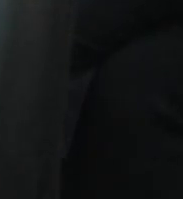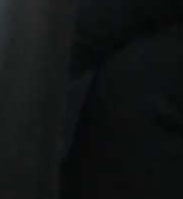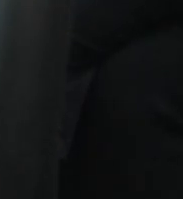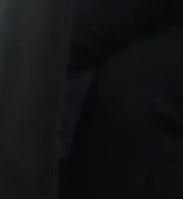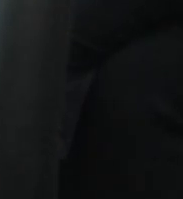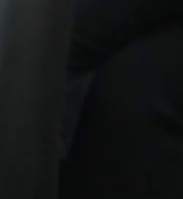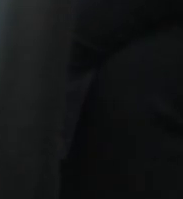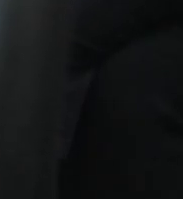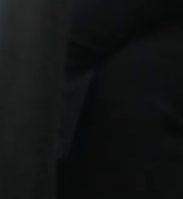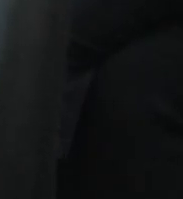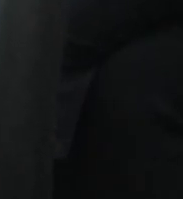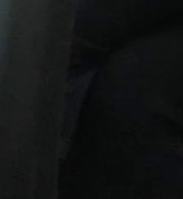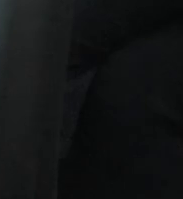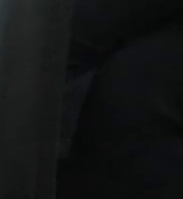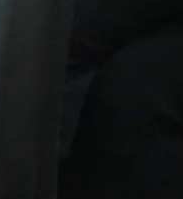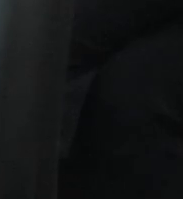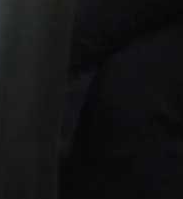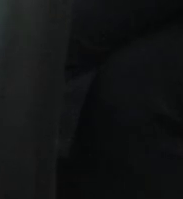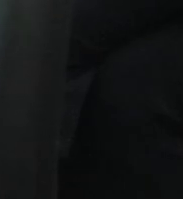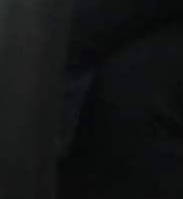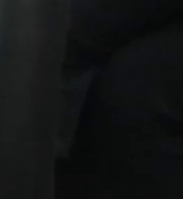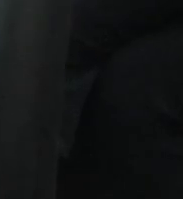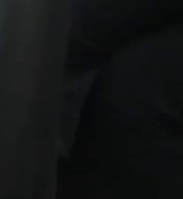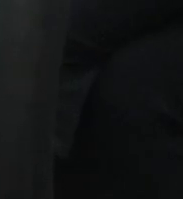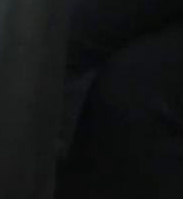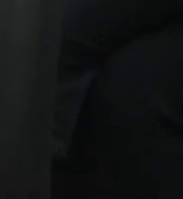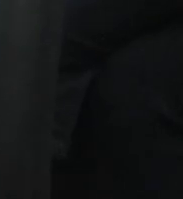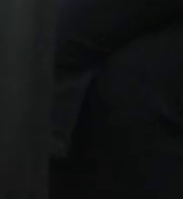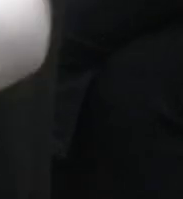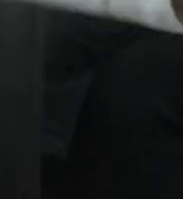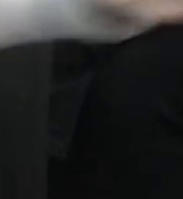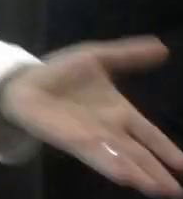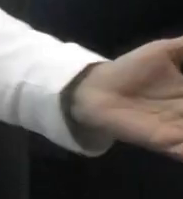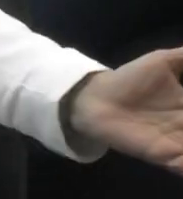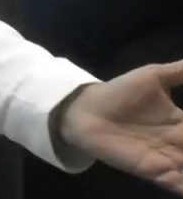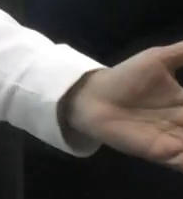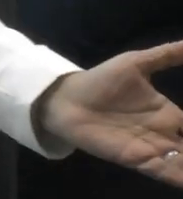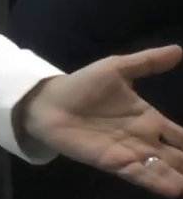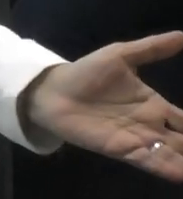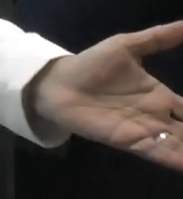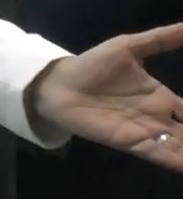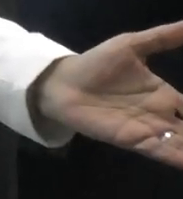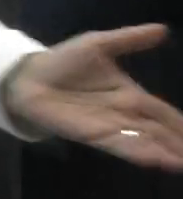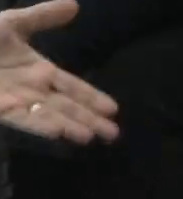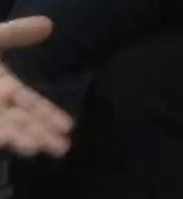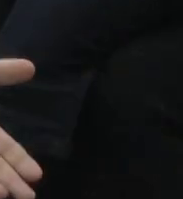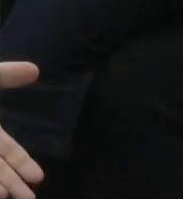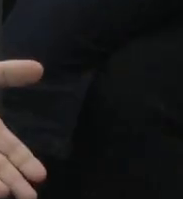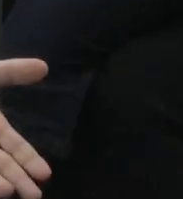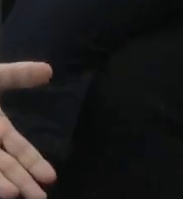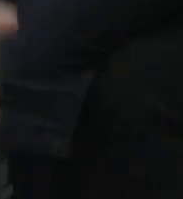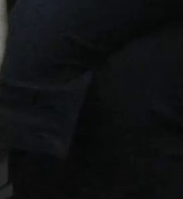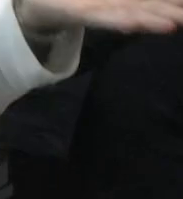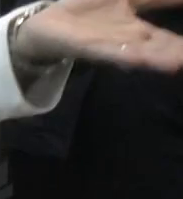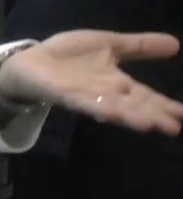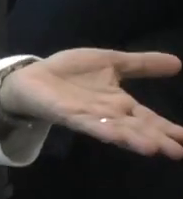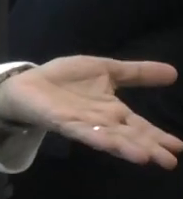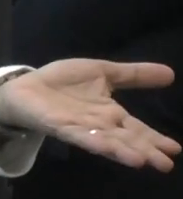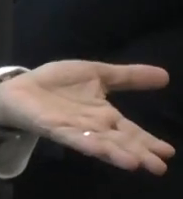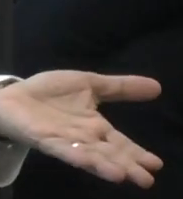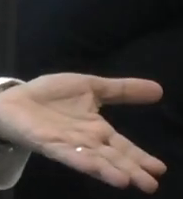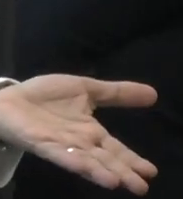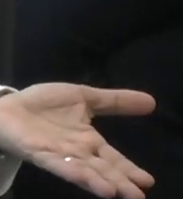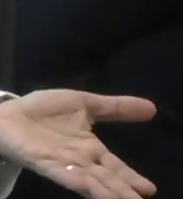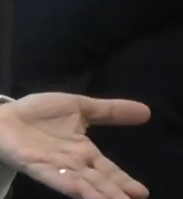injustamente e comprovadamente presas injustamente 83% Ou seja é uma obra